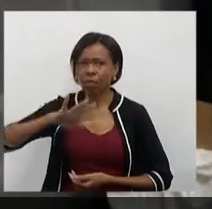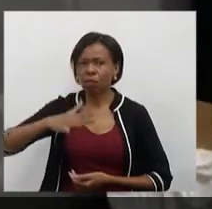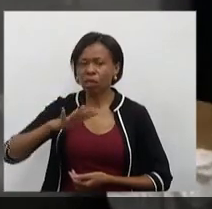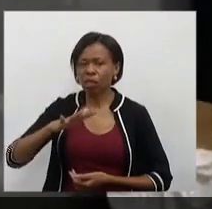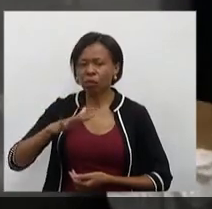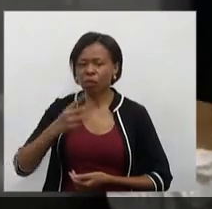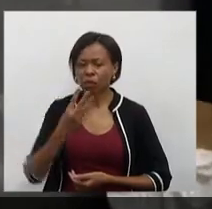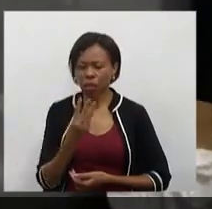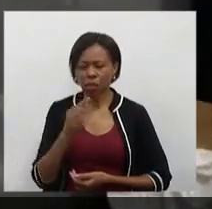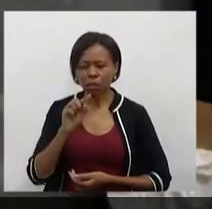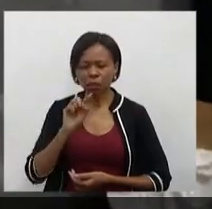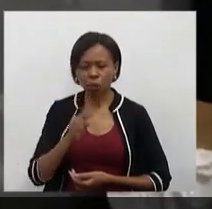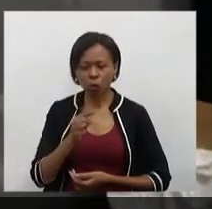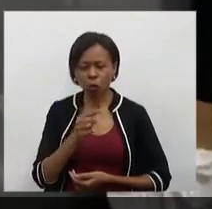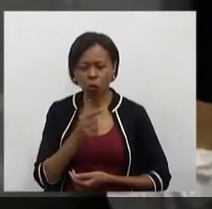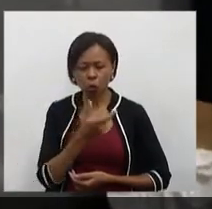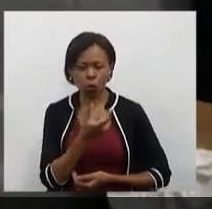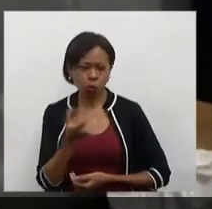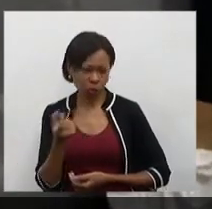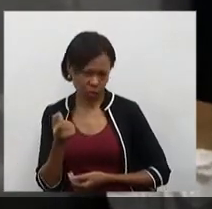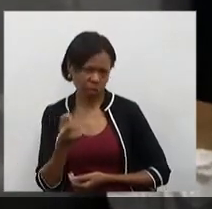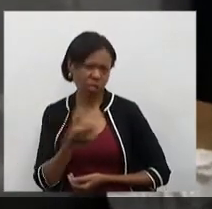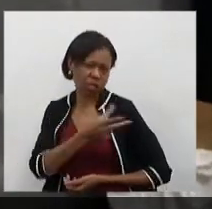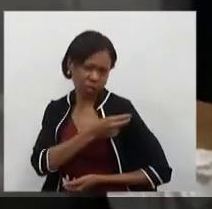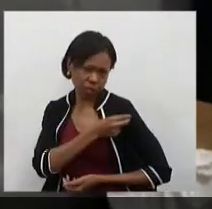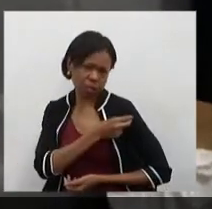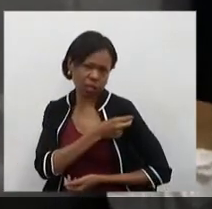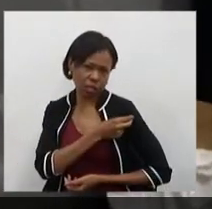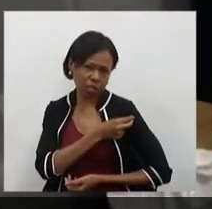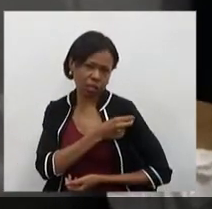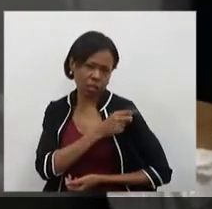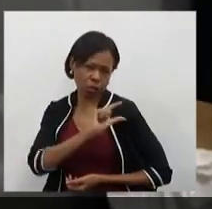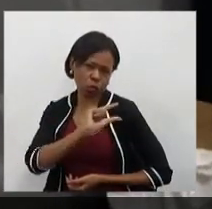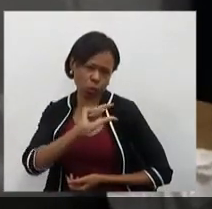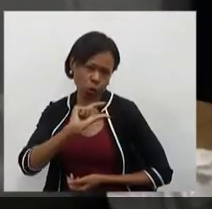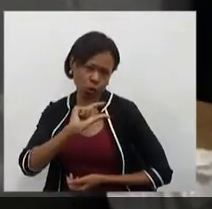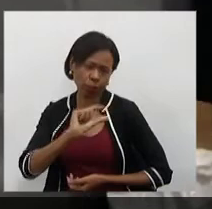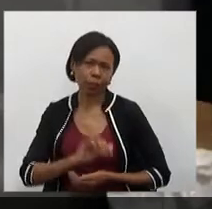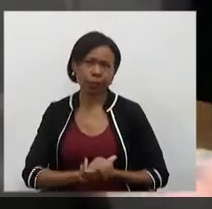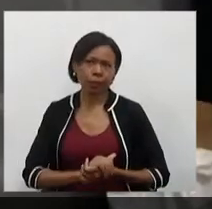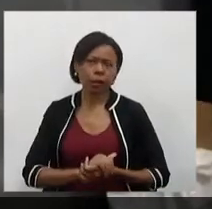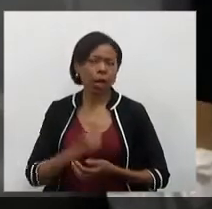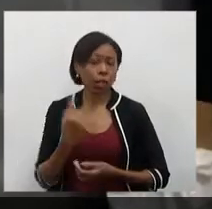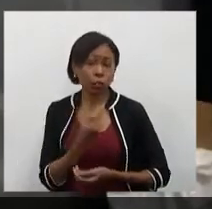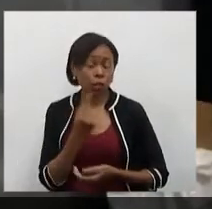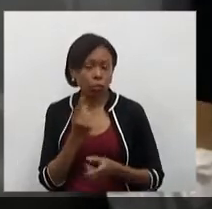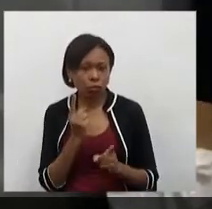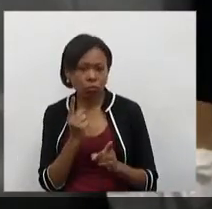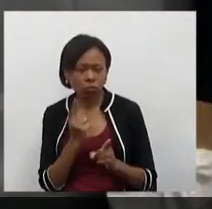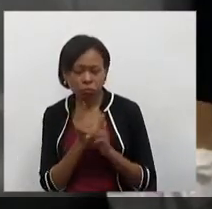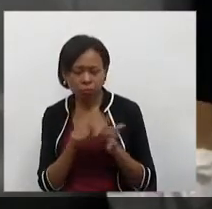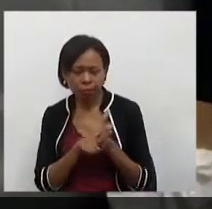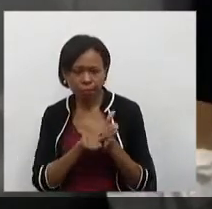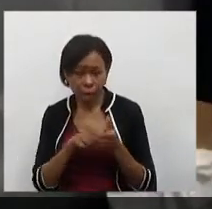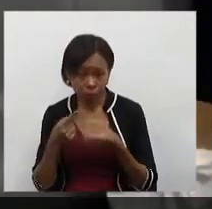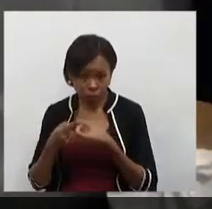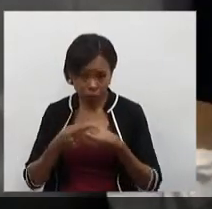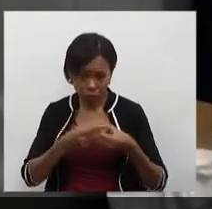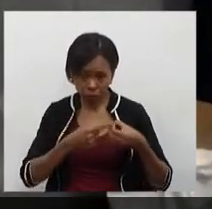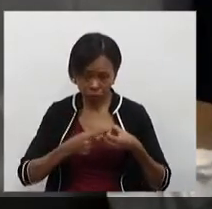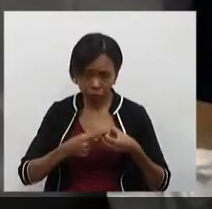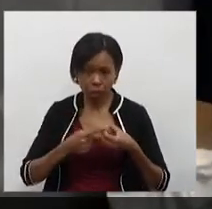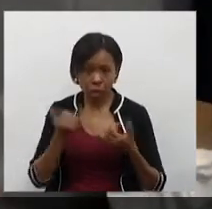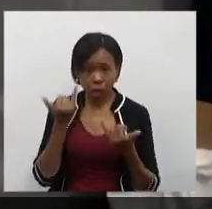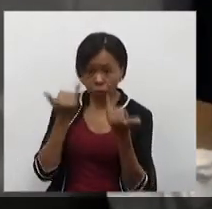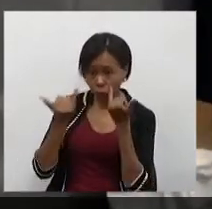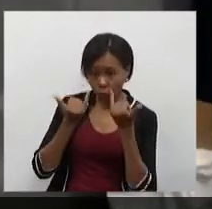de 3.200 doses, né? Porque são dose 1 e dose 2. Quando nós fomos verificar com os municípios, eles nos